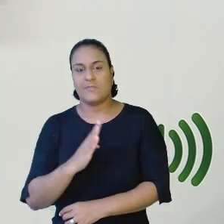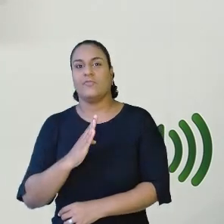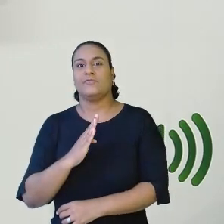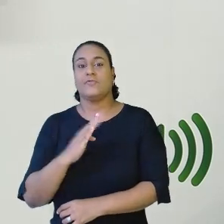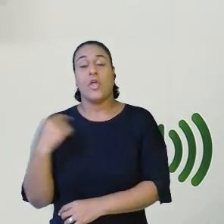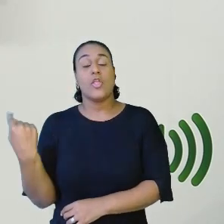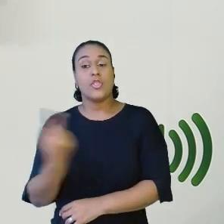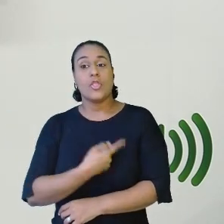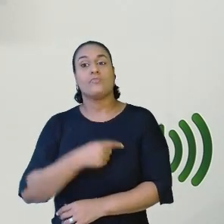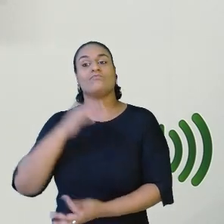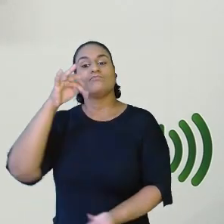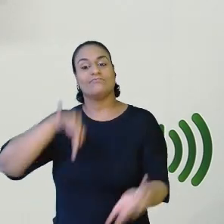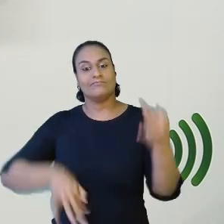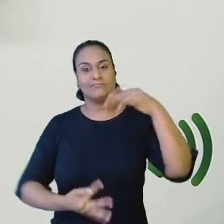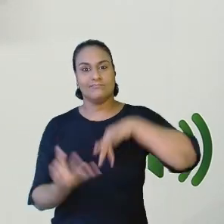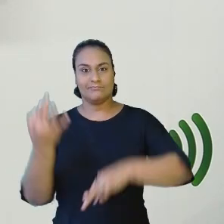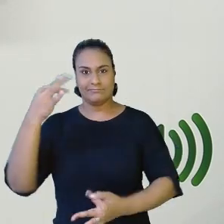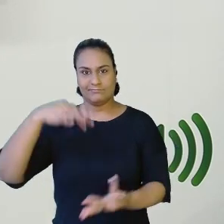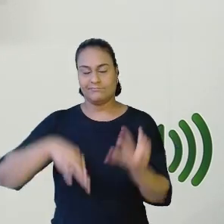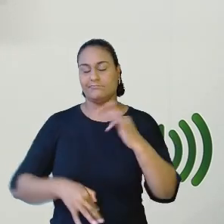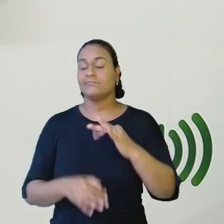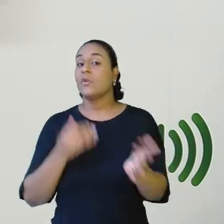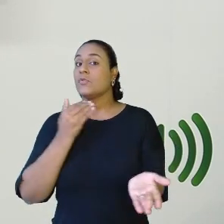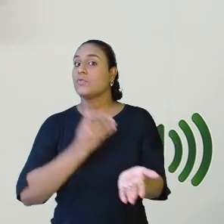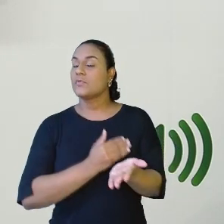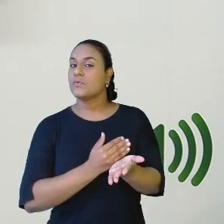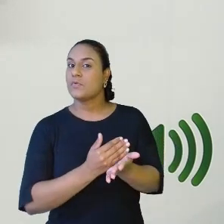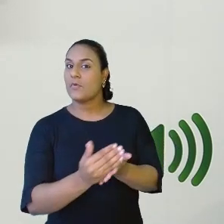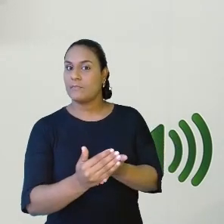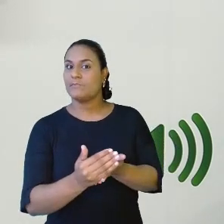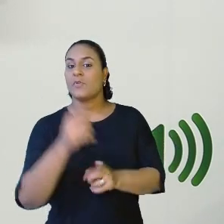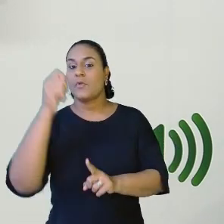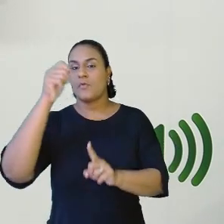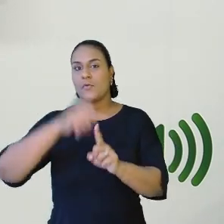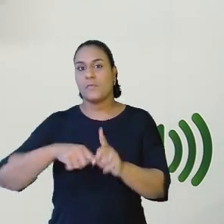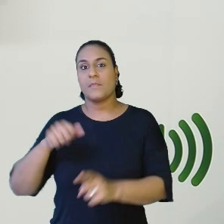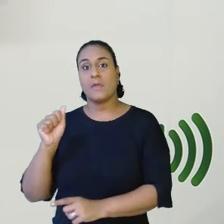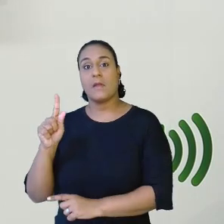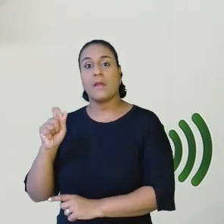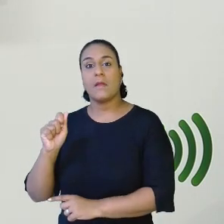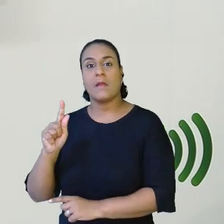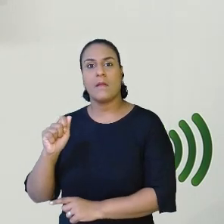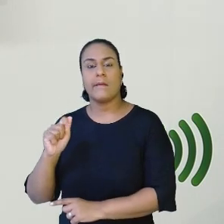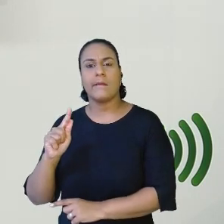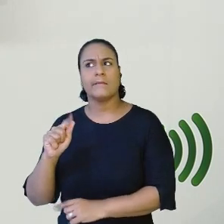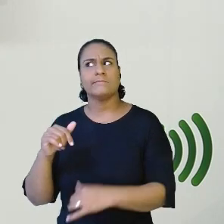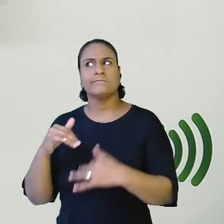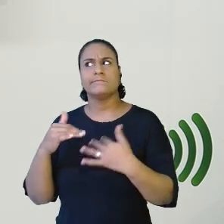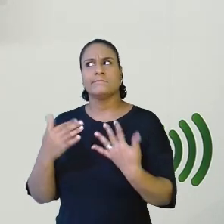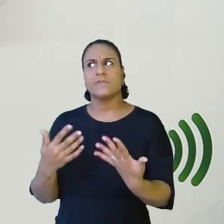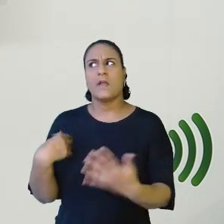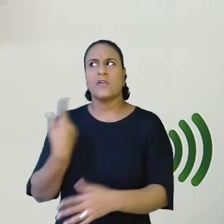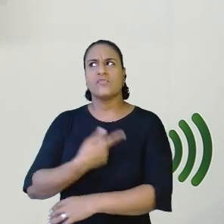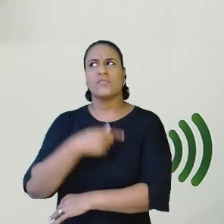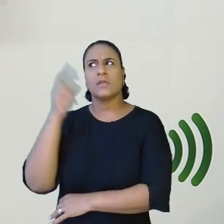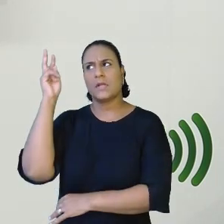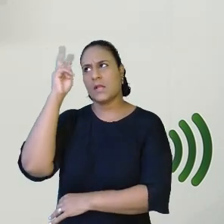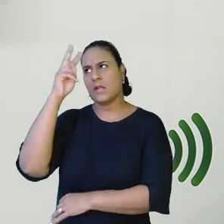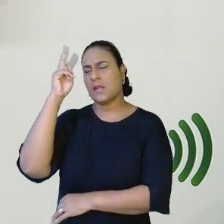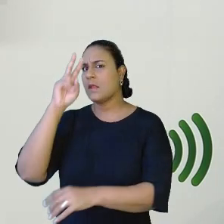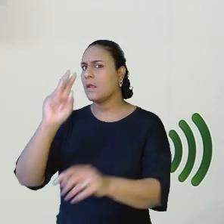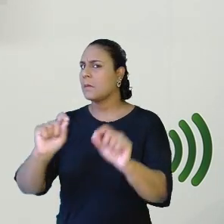folclore. Nós estamos começando o mês de agosto. E o mês de agosto, ele remete, ele lembra